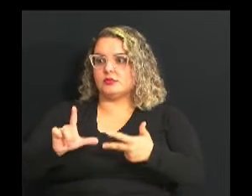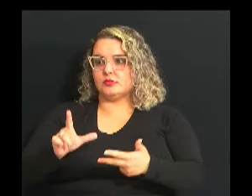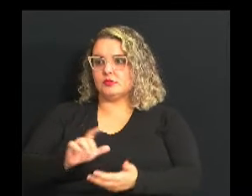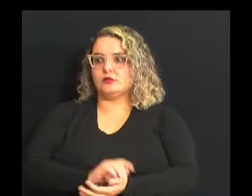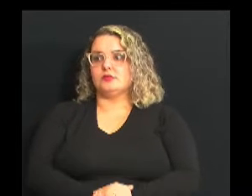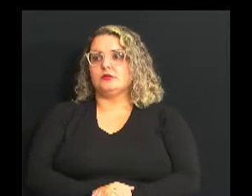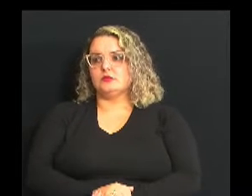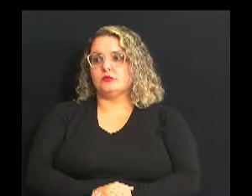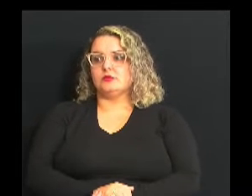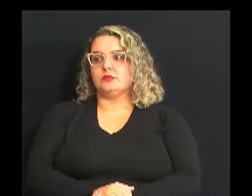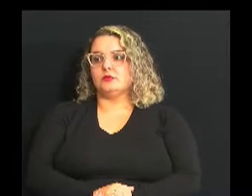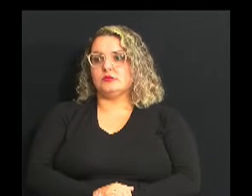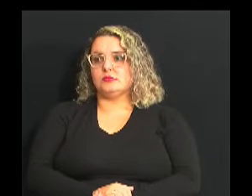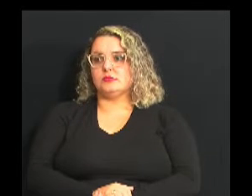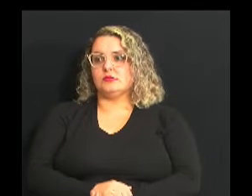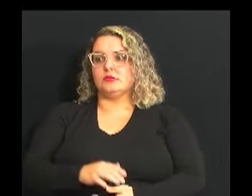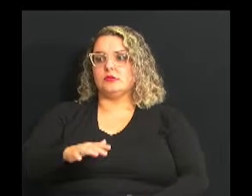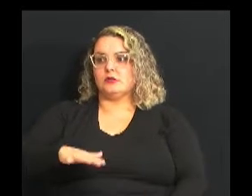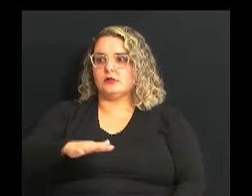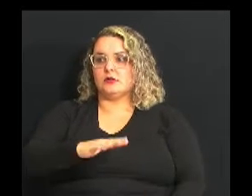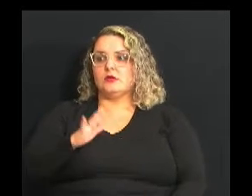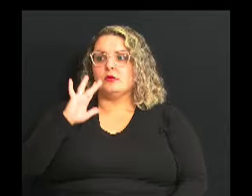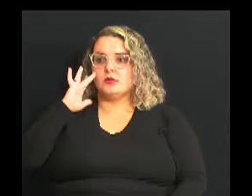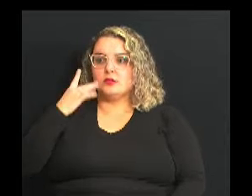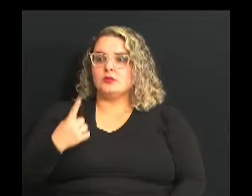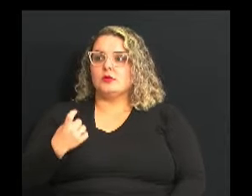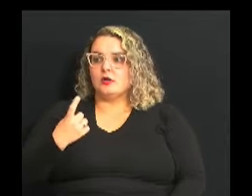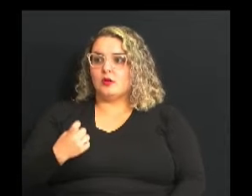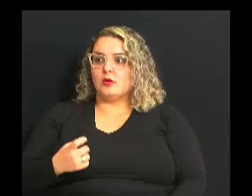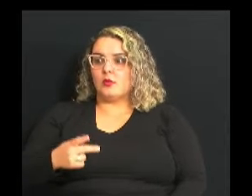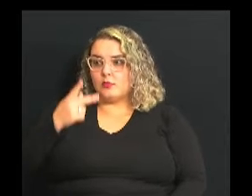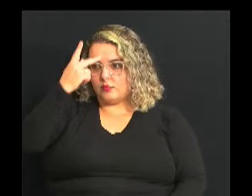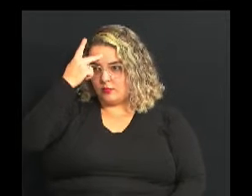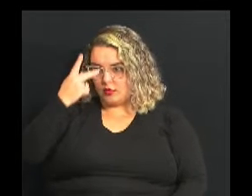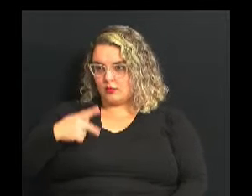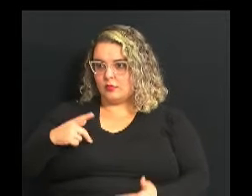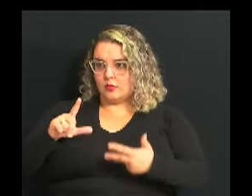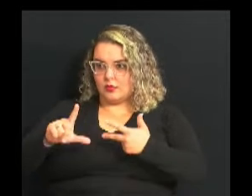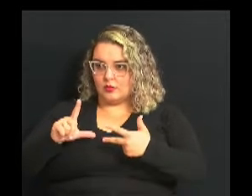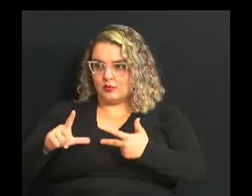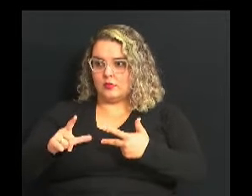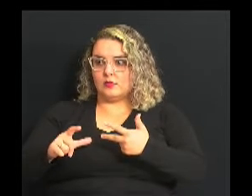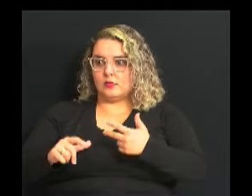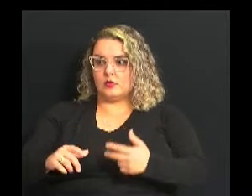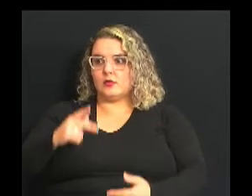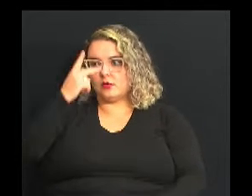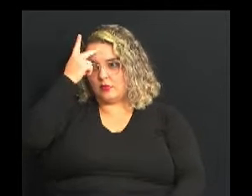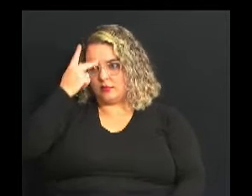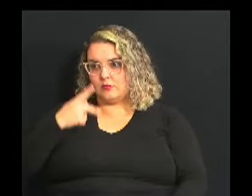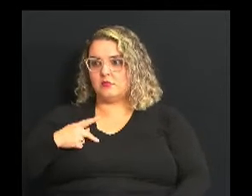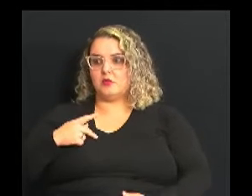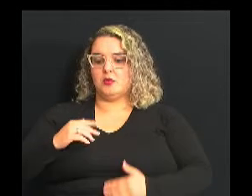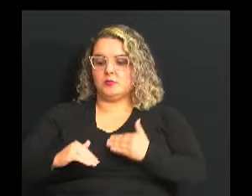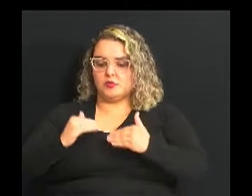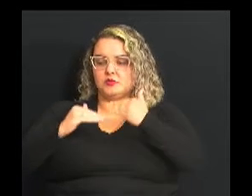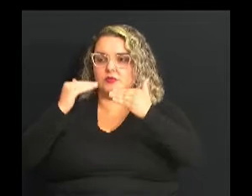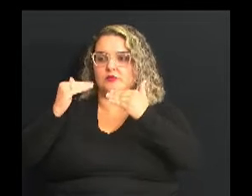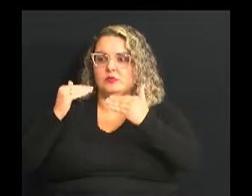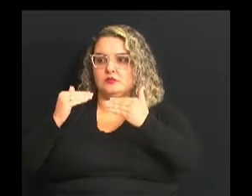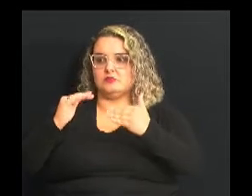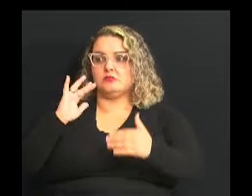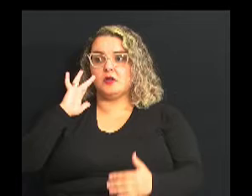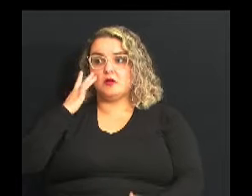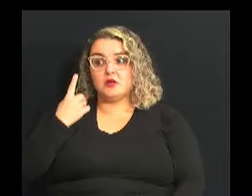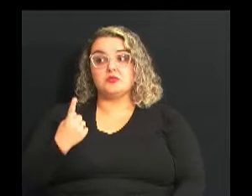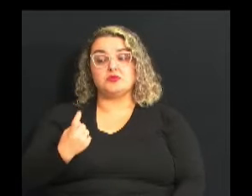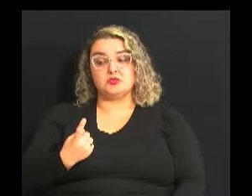nossa região somos os únicos a ter um Diário Oficial do Legislativo e próprio desenvolvido pela Casa. Eu acho que talvez sejamos os